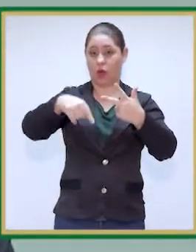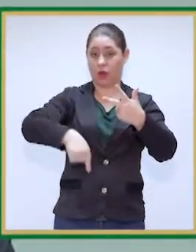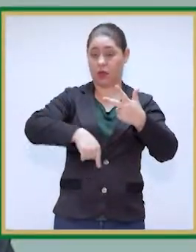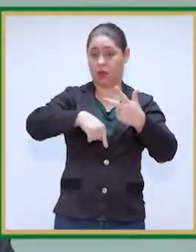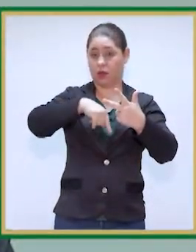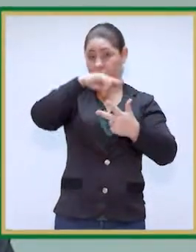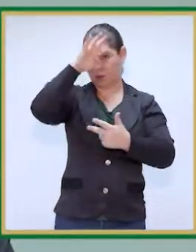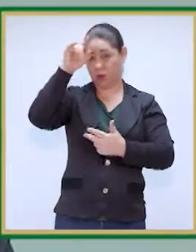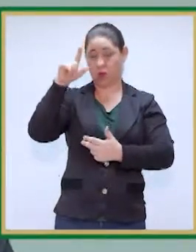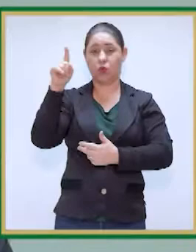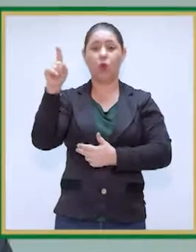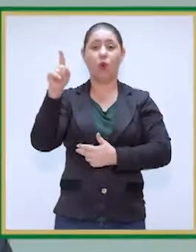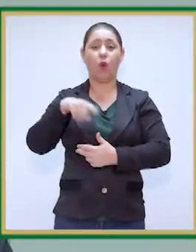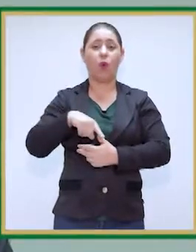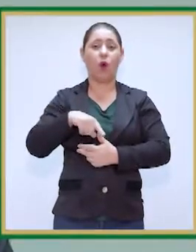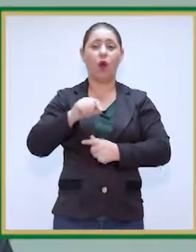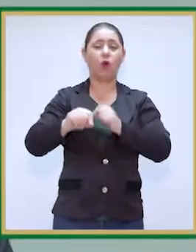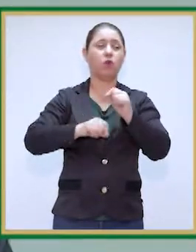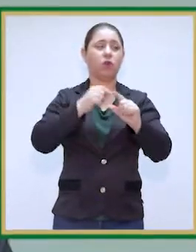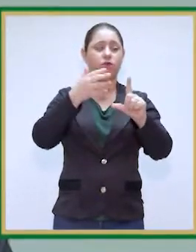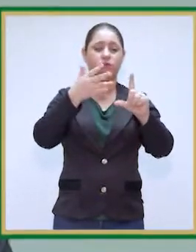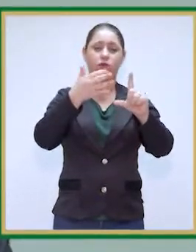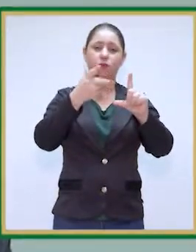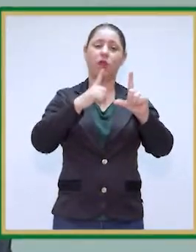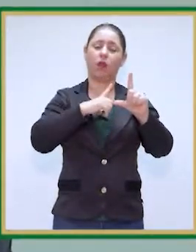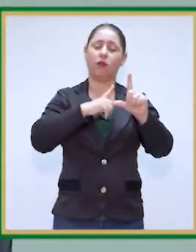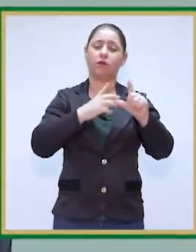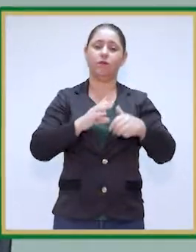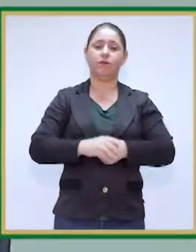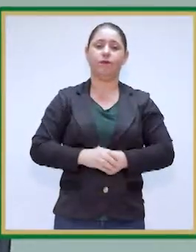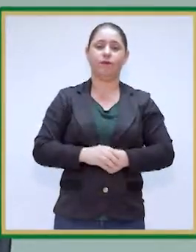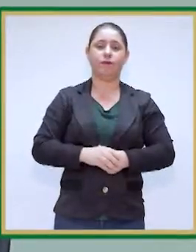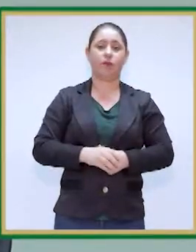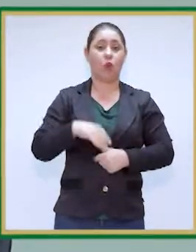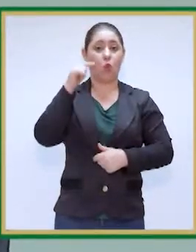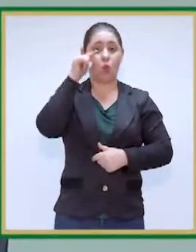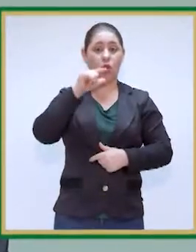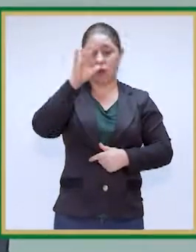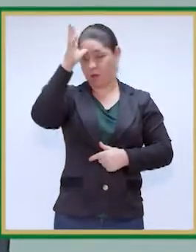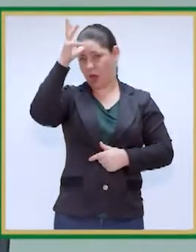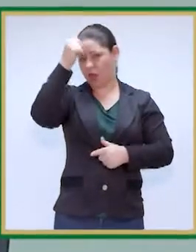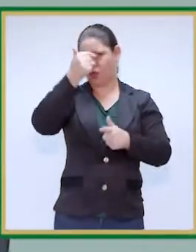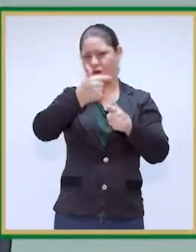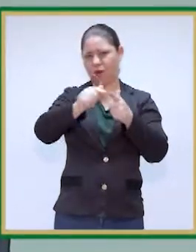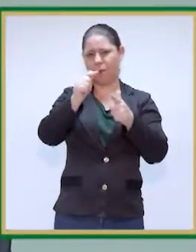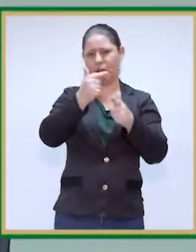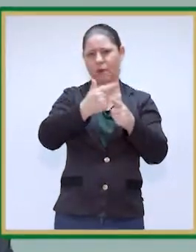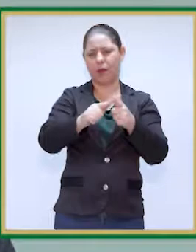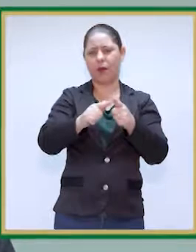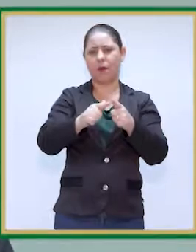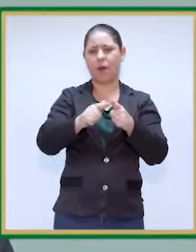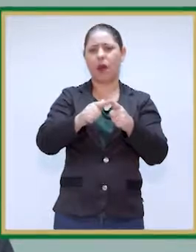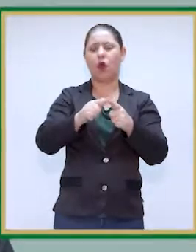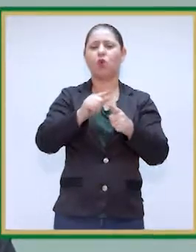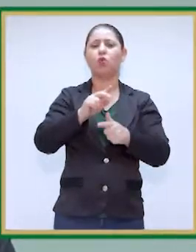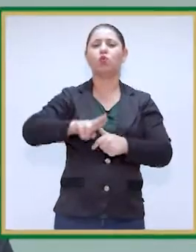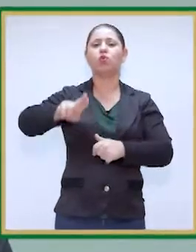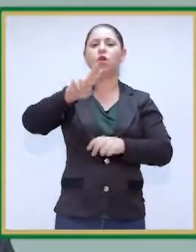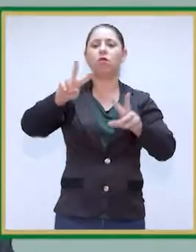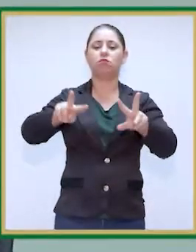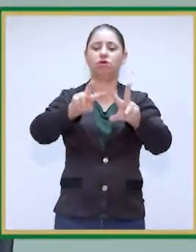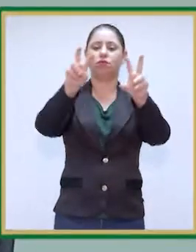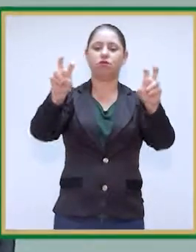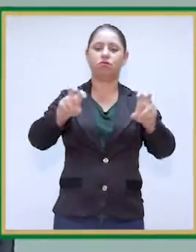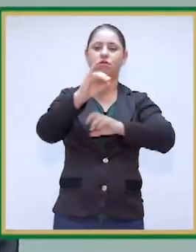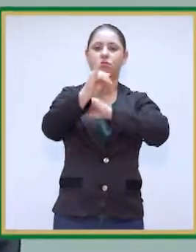ele é plenamente virtual. Então, a gente consegue resolver os problemas através do computador,